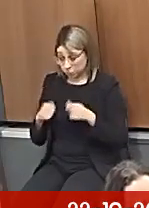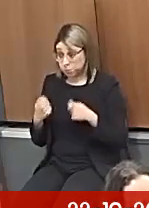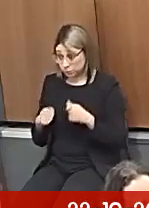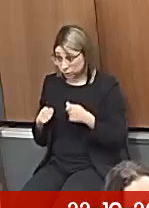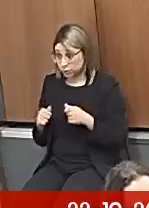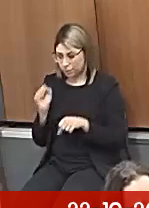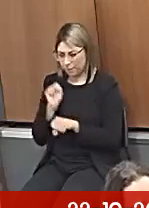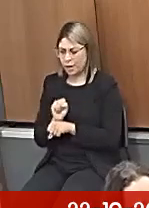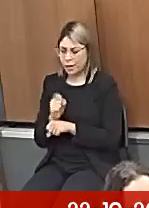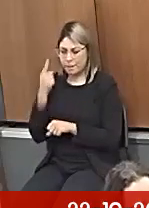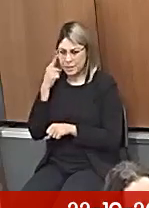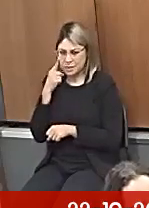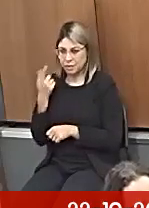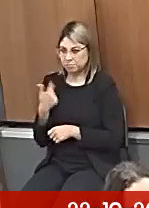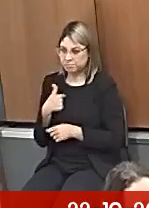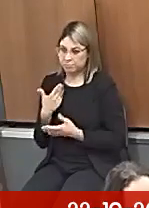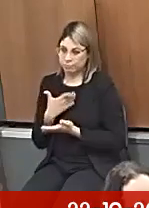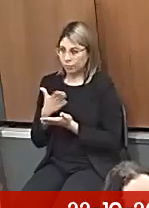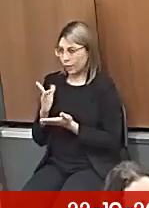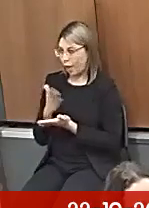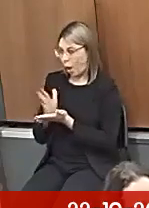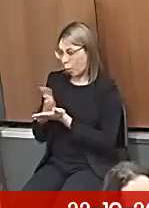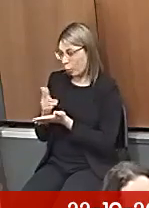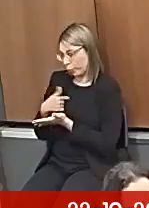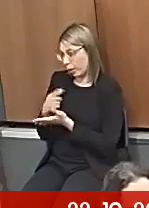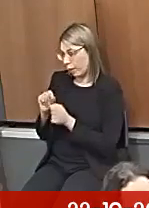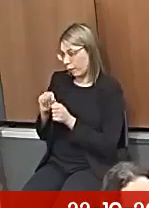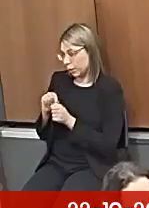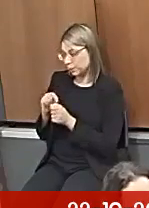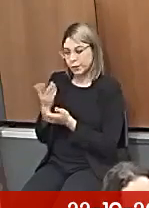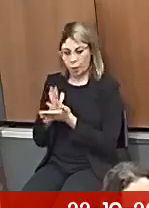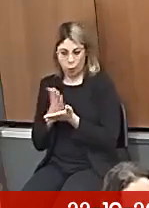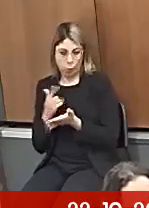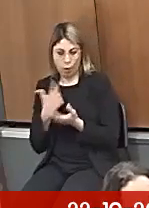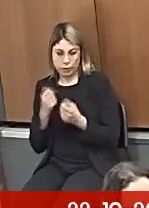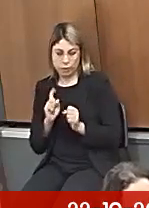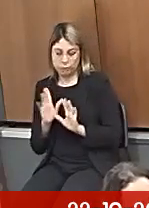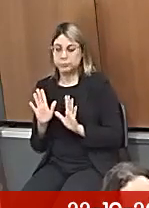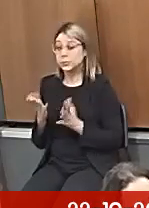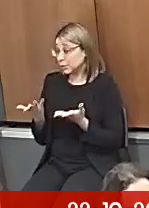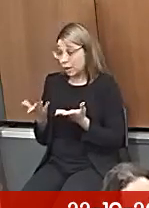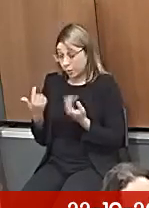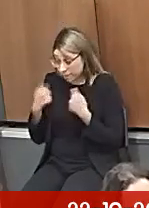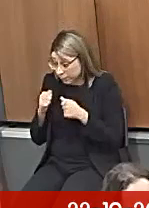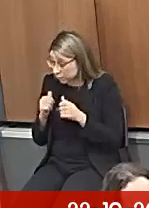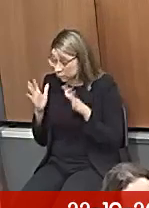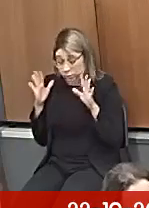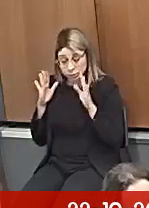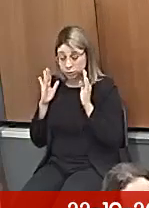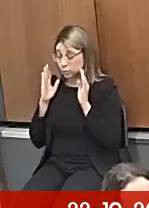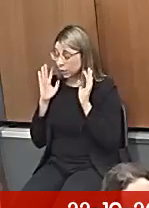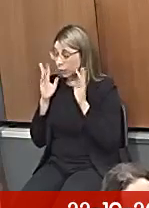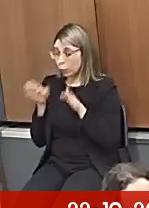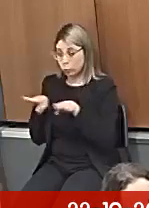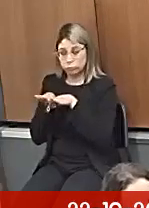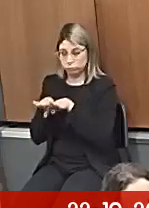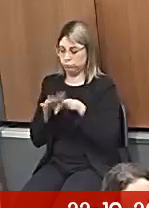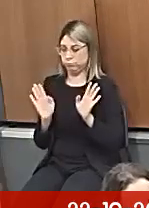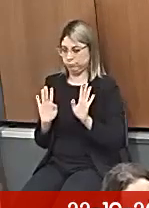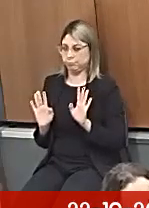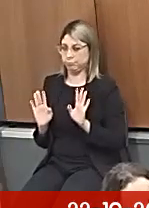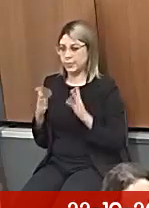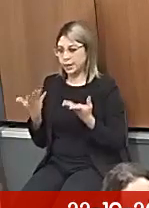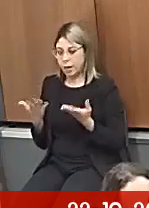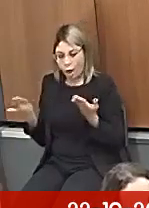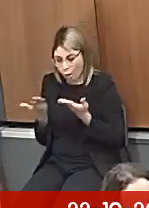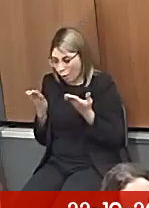daquele sentimento de imparcialidade, de julgamento de causa, e eles devem participar mais efetivamente, inclusive, nas soluções extrajudiciais. Então, o cerco